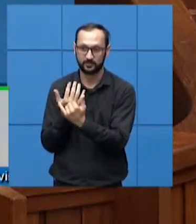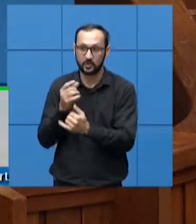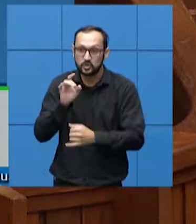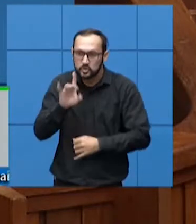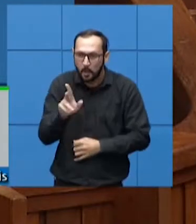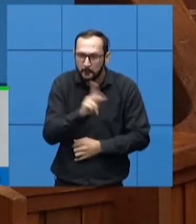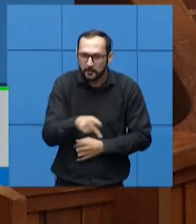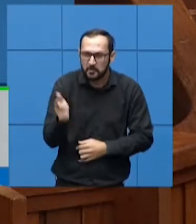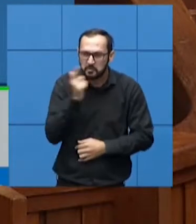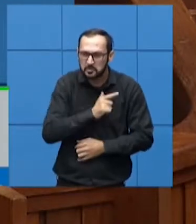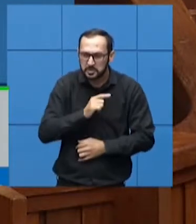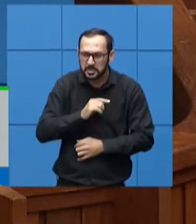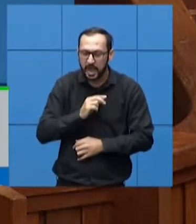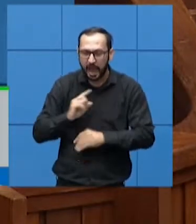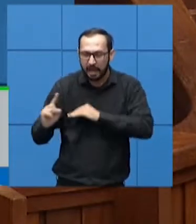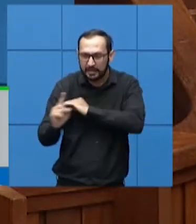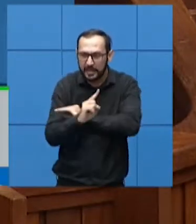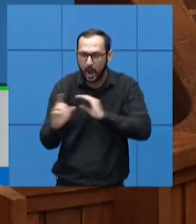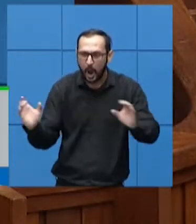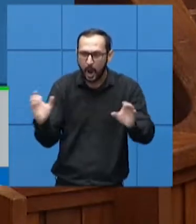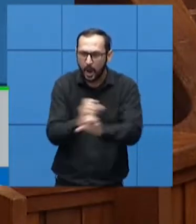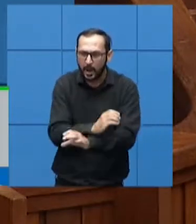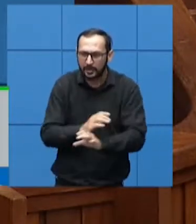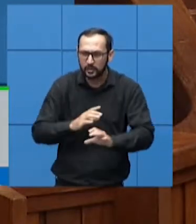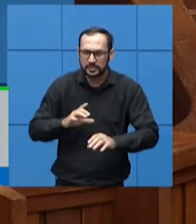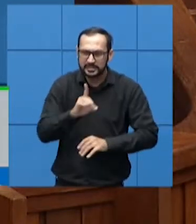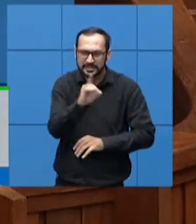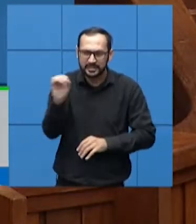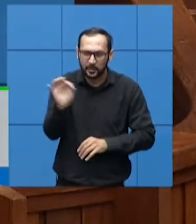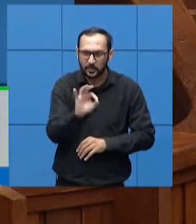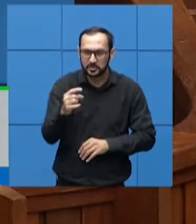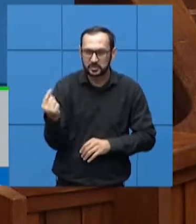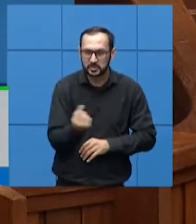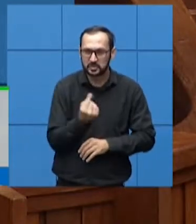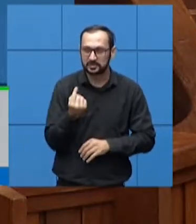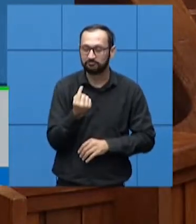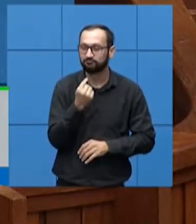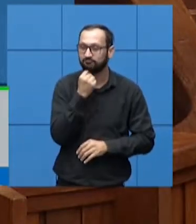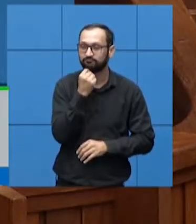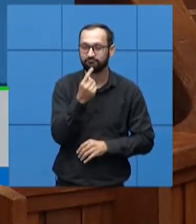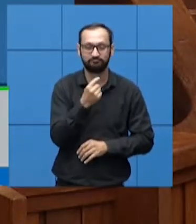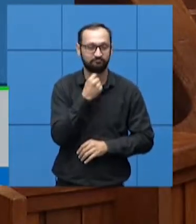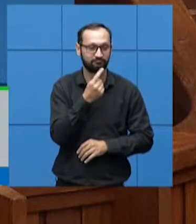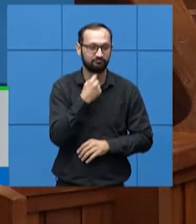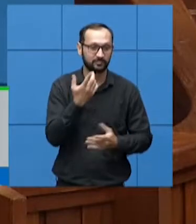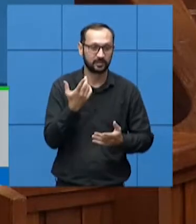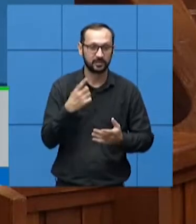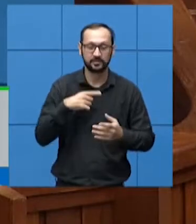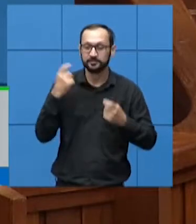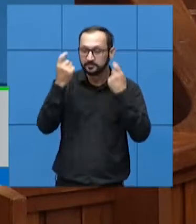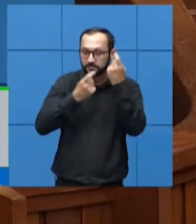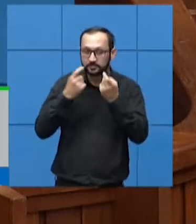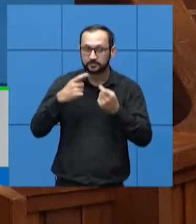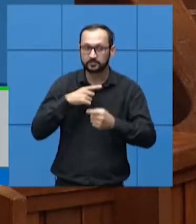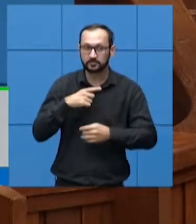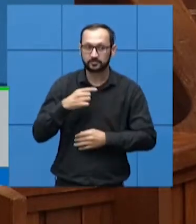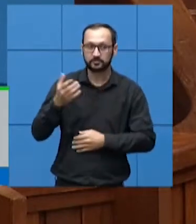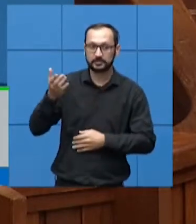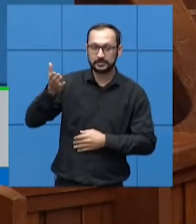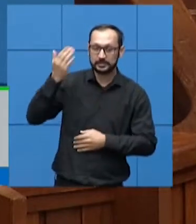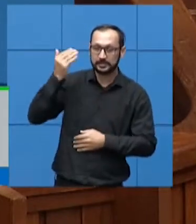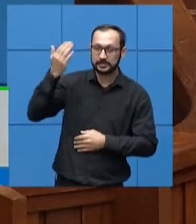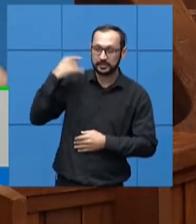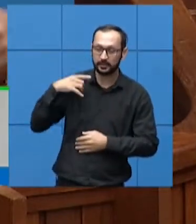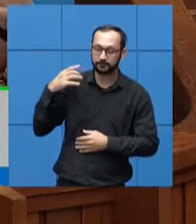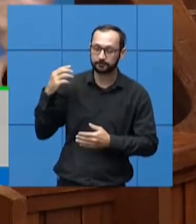dá conta de trabalhar com esse alunado nas escolas especiais. E o que nos preocupou mais ainda é que, até então, naquele